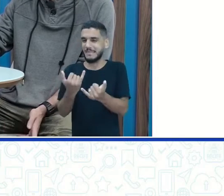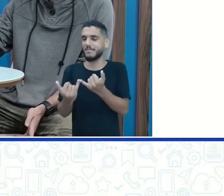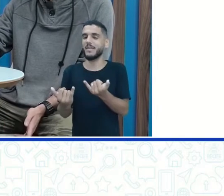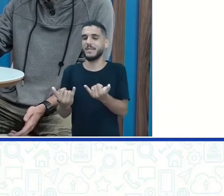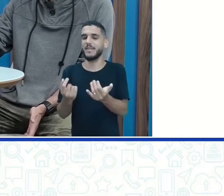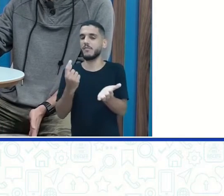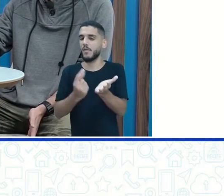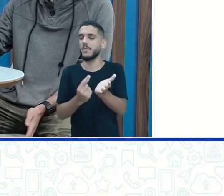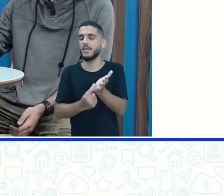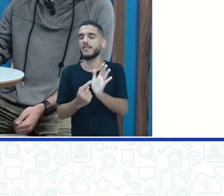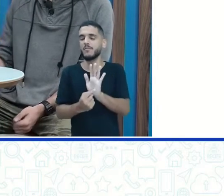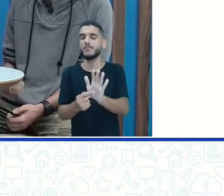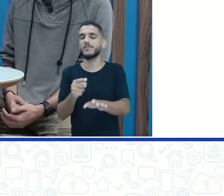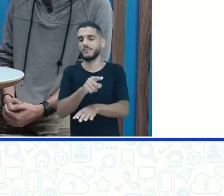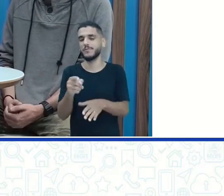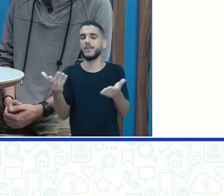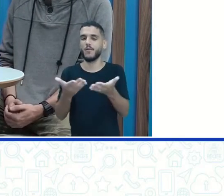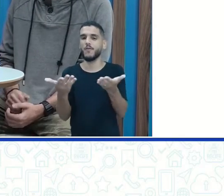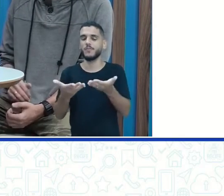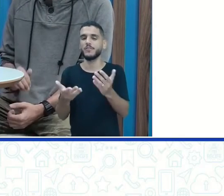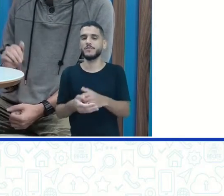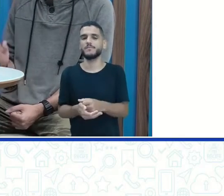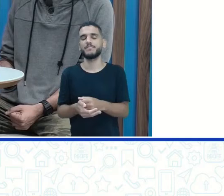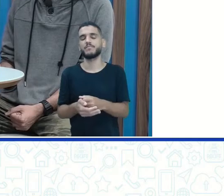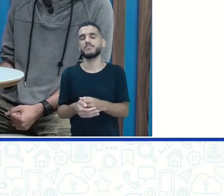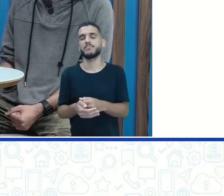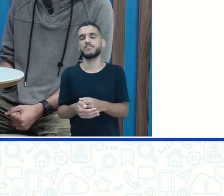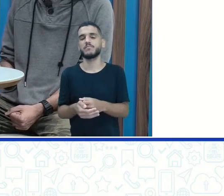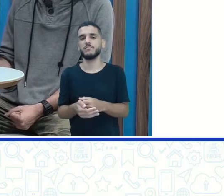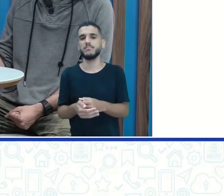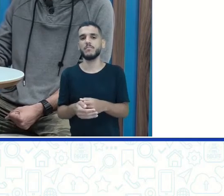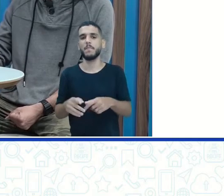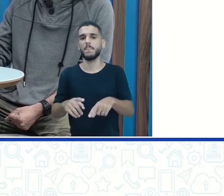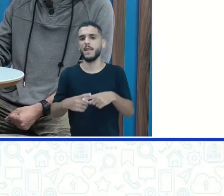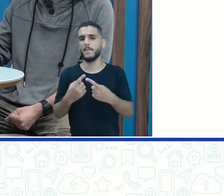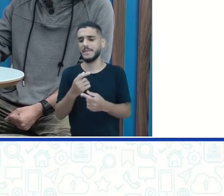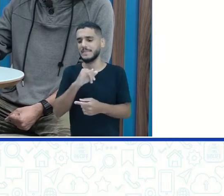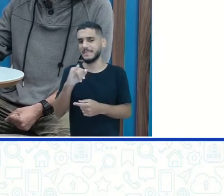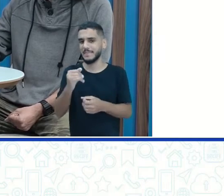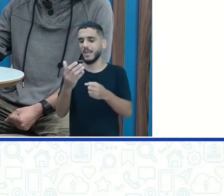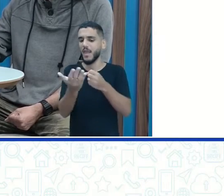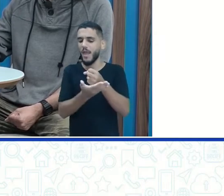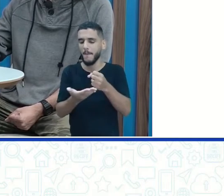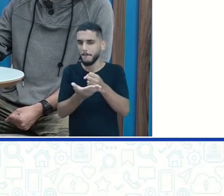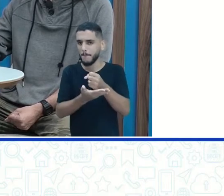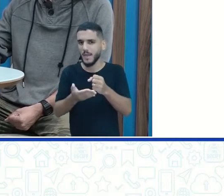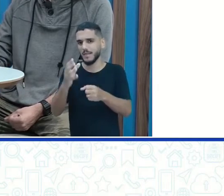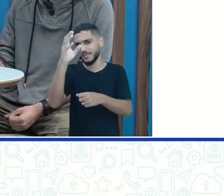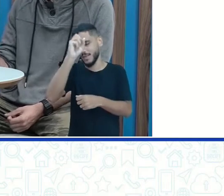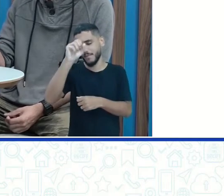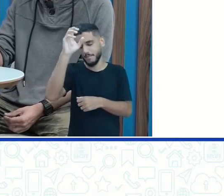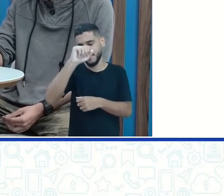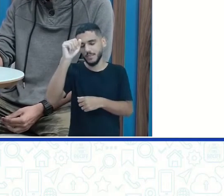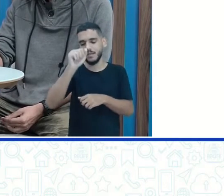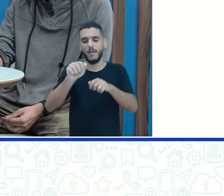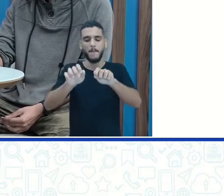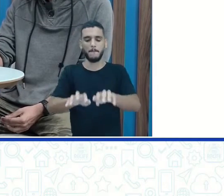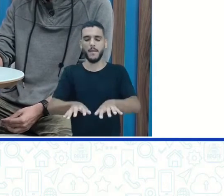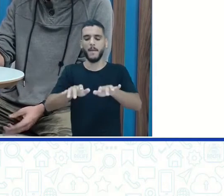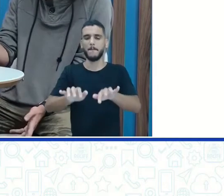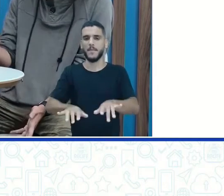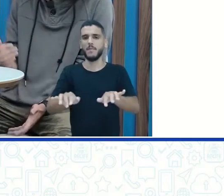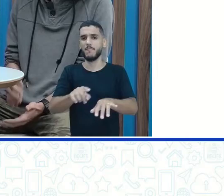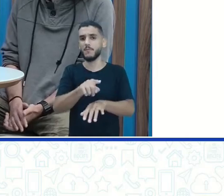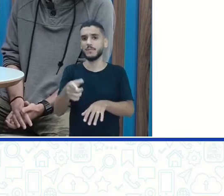gente vai apresentar para vocês hoje. Porém, se vocês aprenderem o básico desse aqui, se vocês forem num piano de